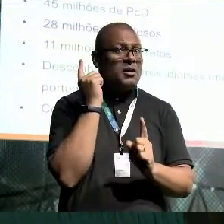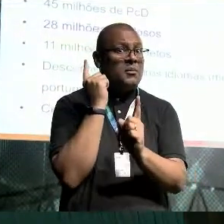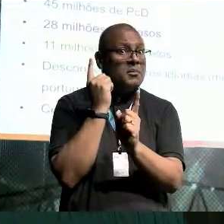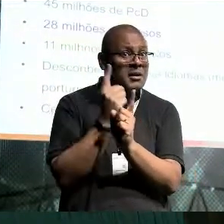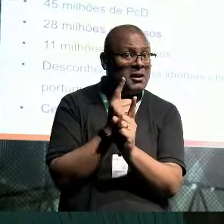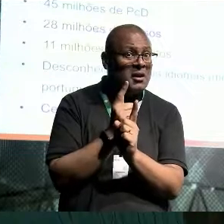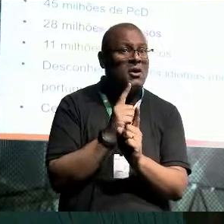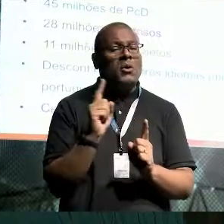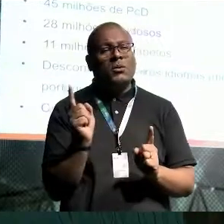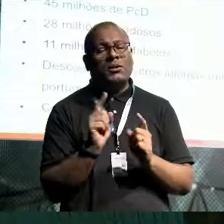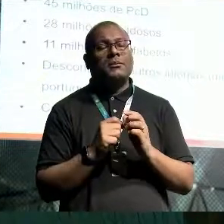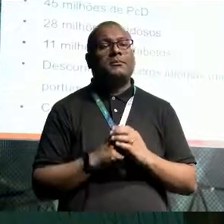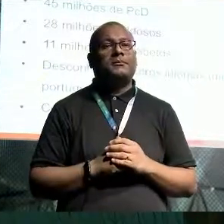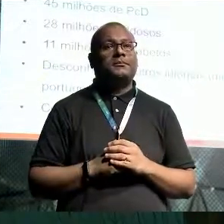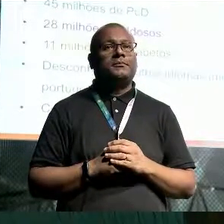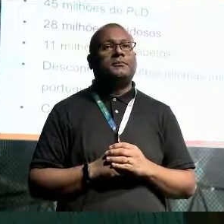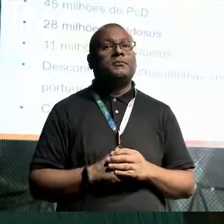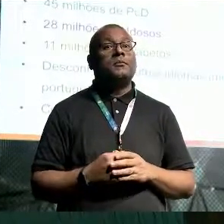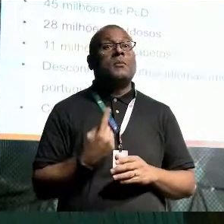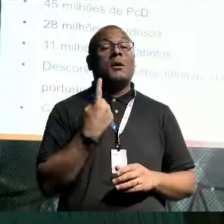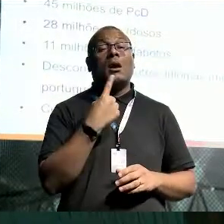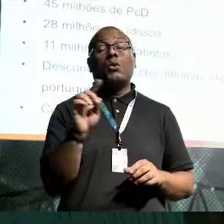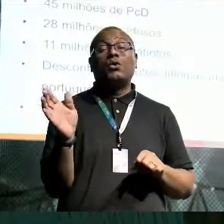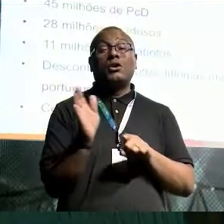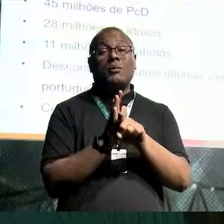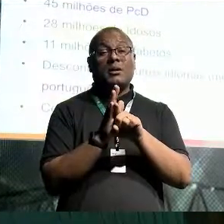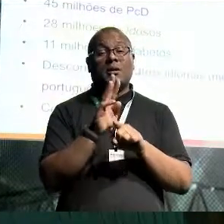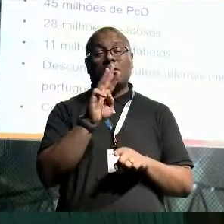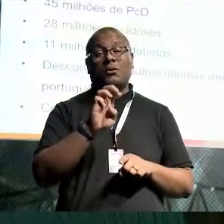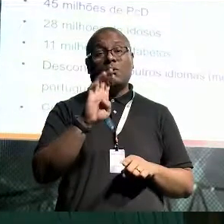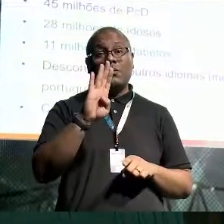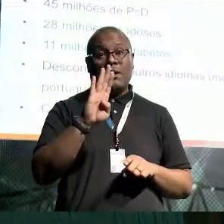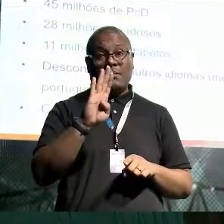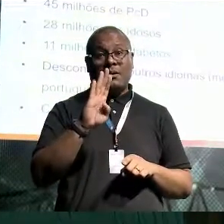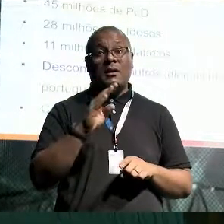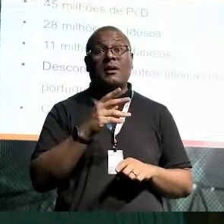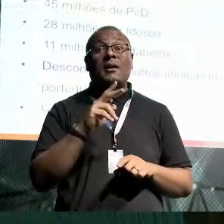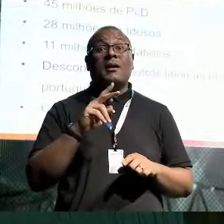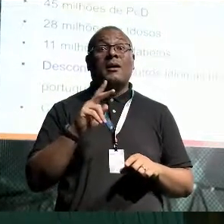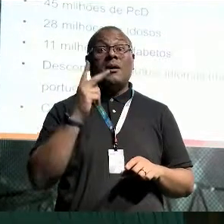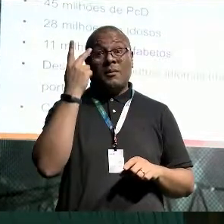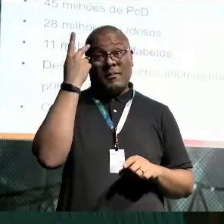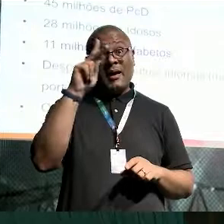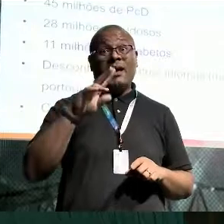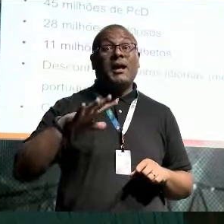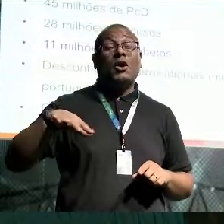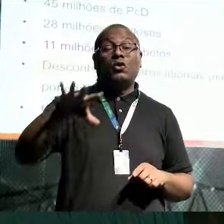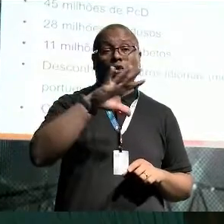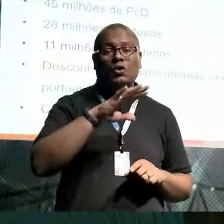isso? A última pesquisa da Web para Todos de 2021 testou